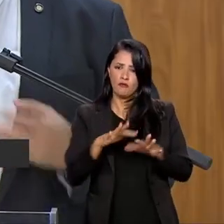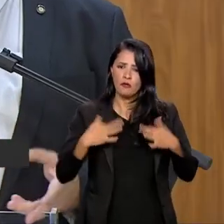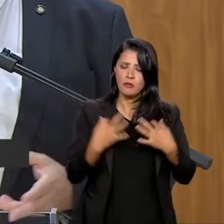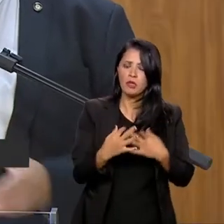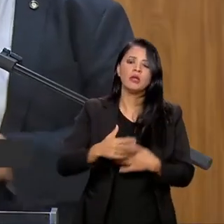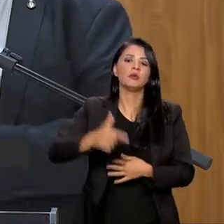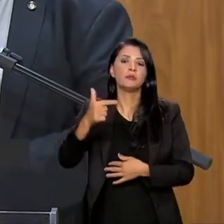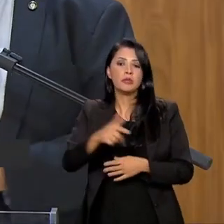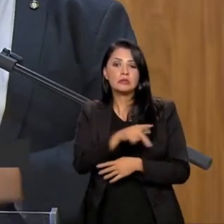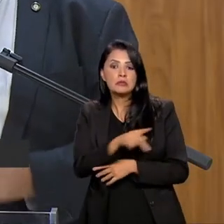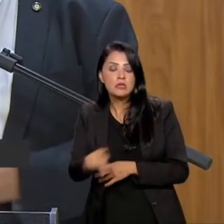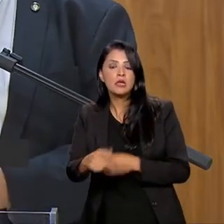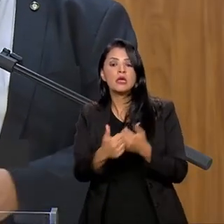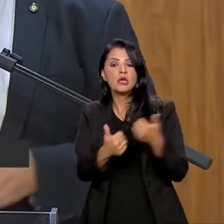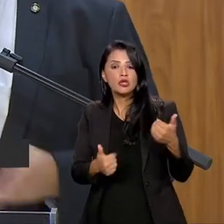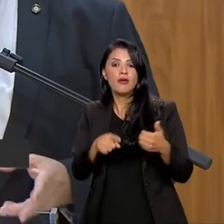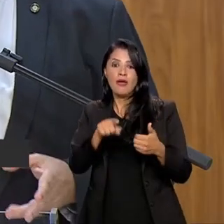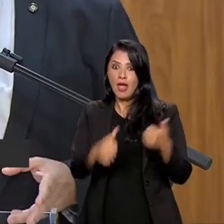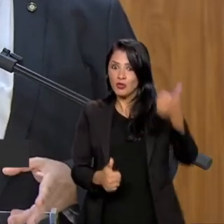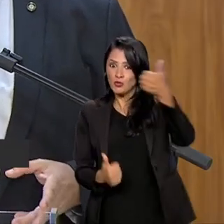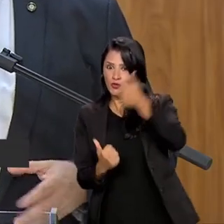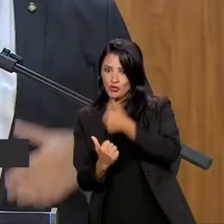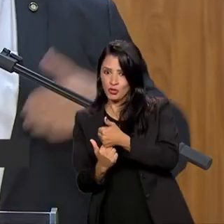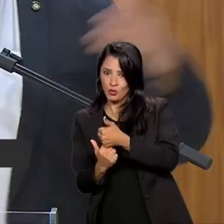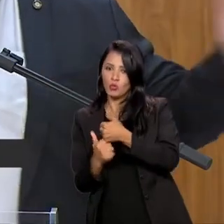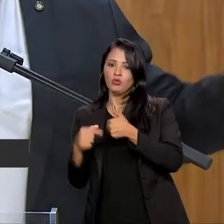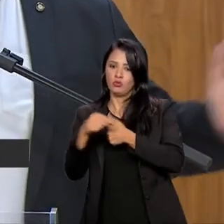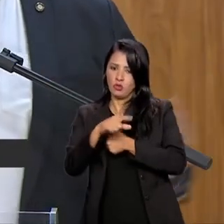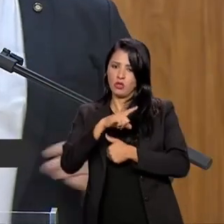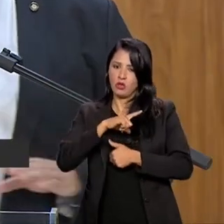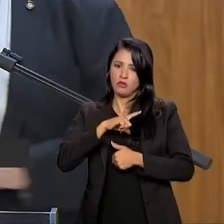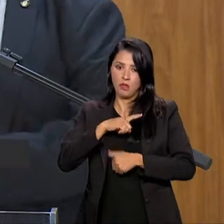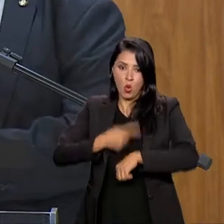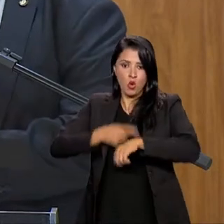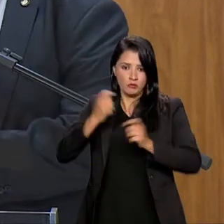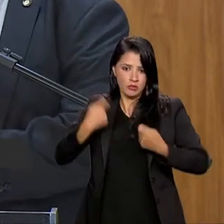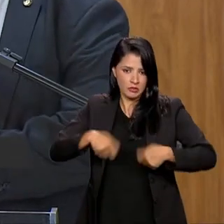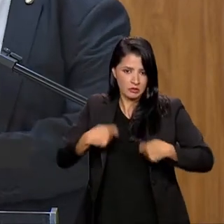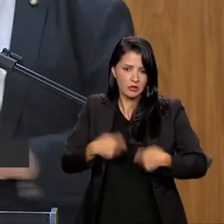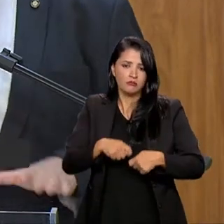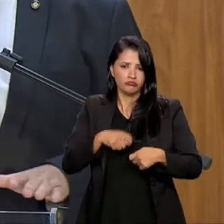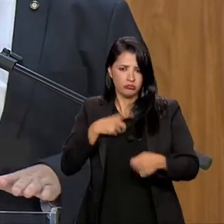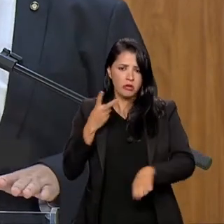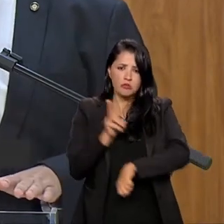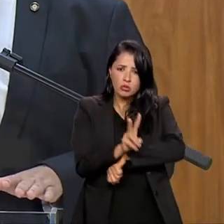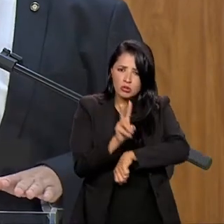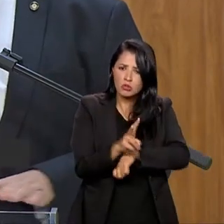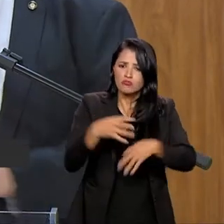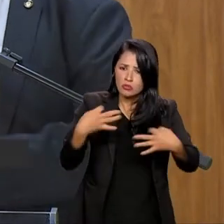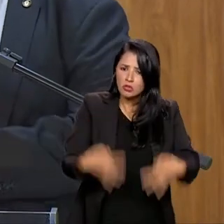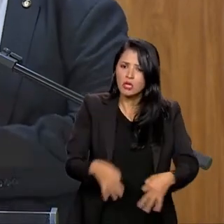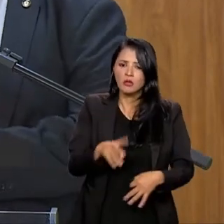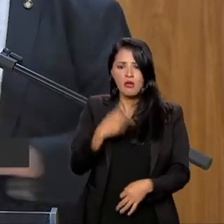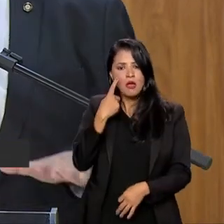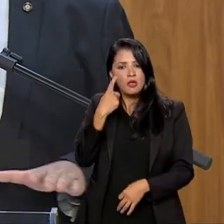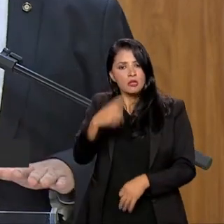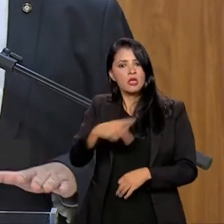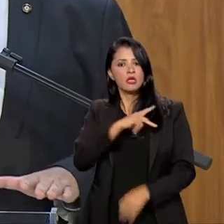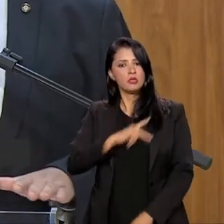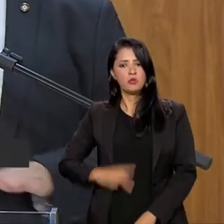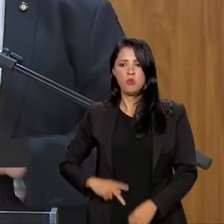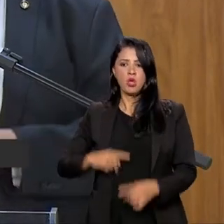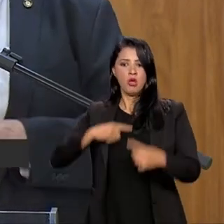vice-presidente da República como substituto imediato do chefe de Estado, terão uma proteção adequada. Essa é a questão de interesse público, não